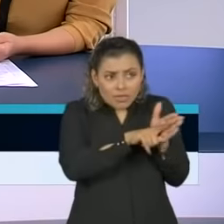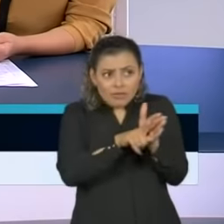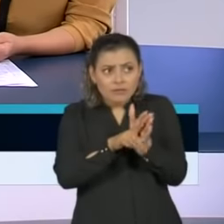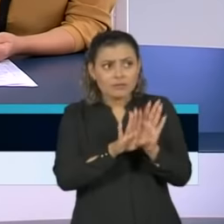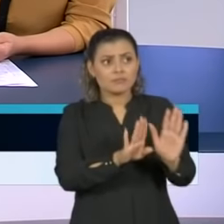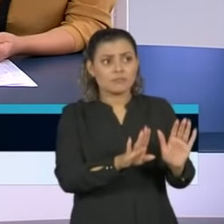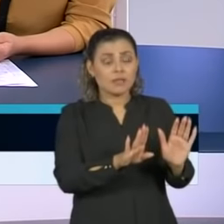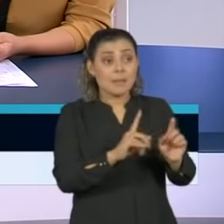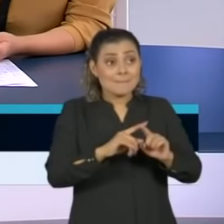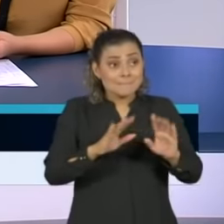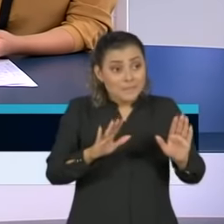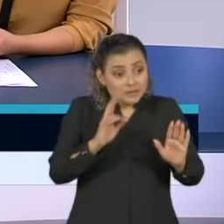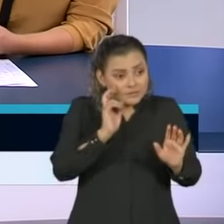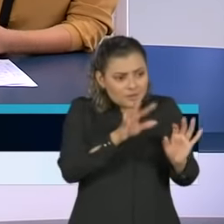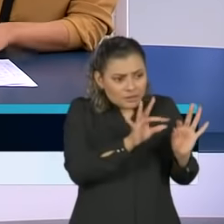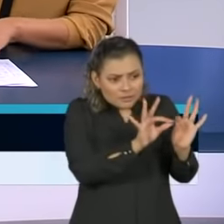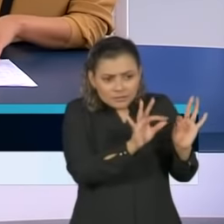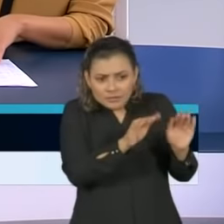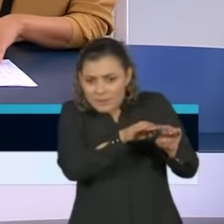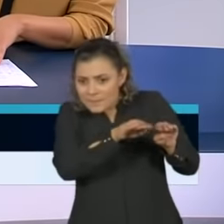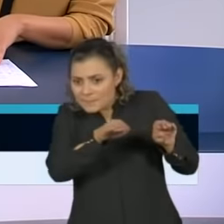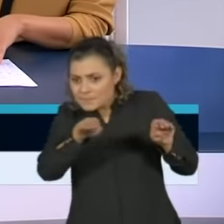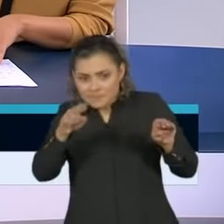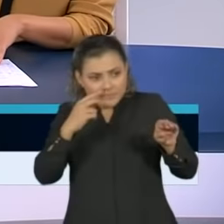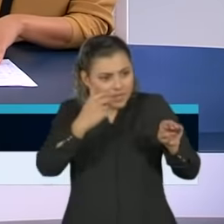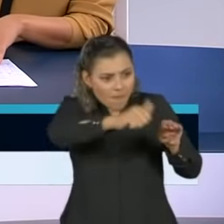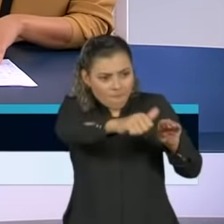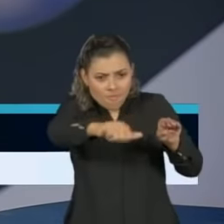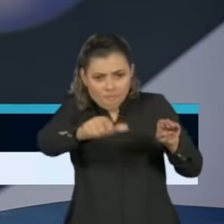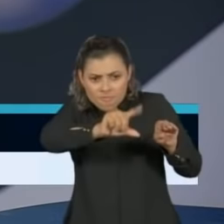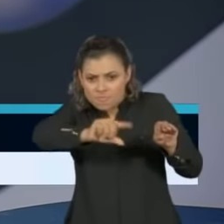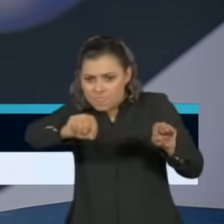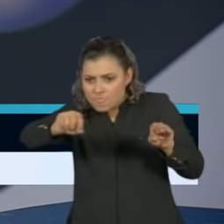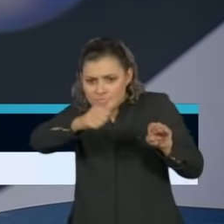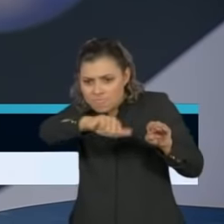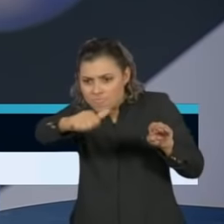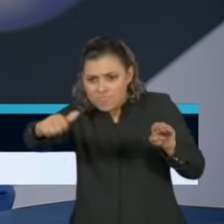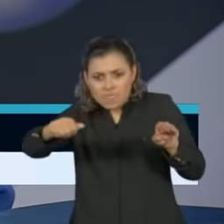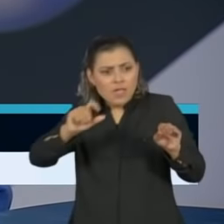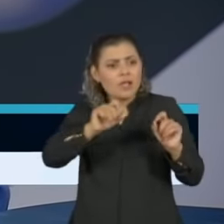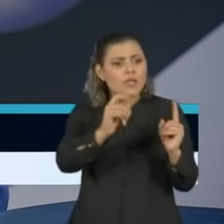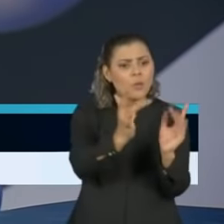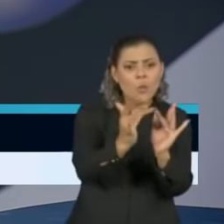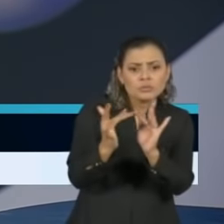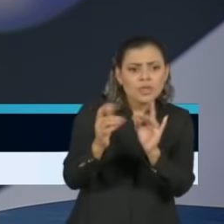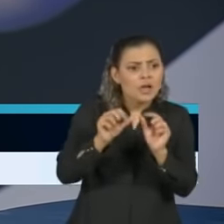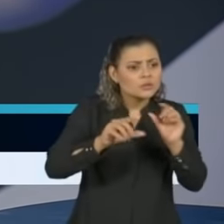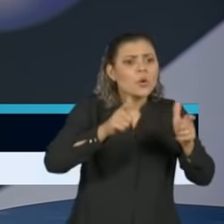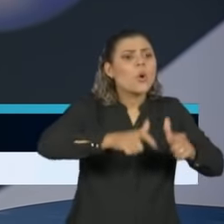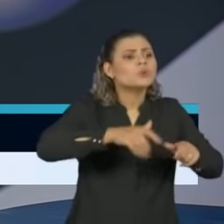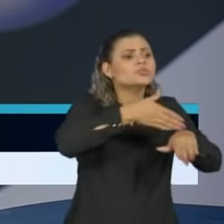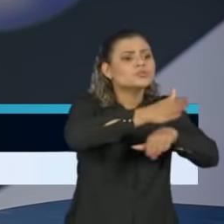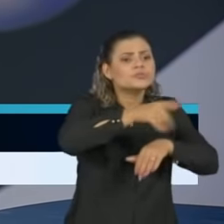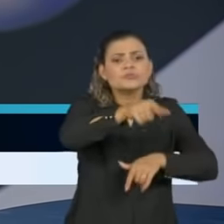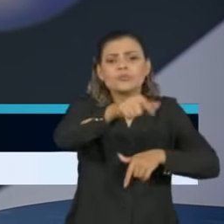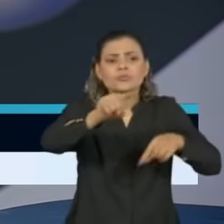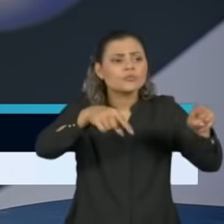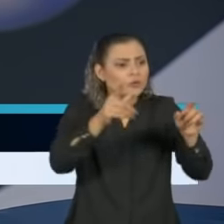isso, você faz uma espécie de um rastreamento de contatos e contenção. Isso é